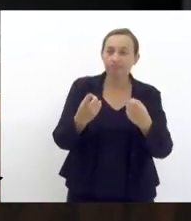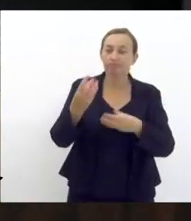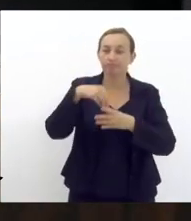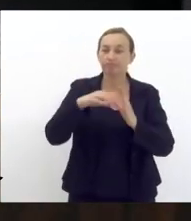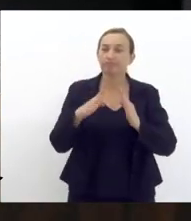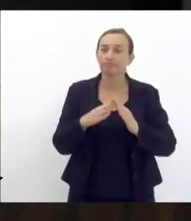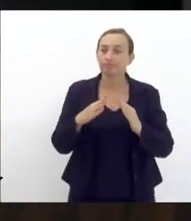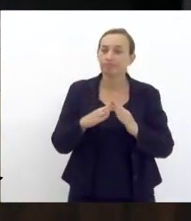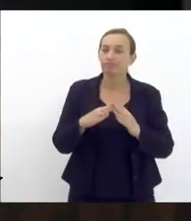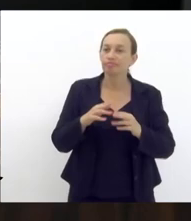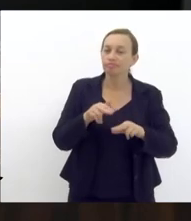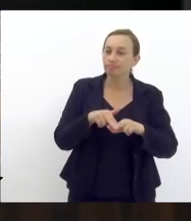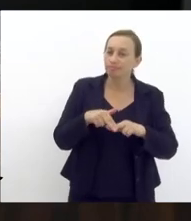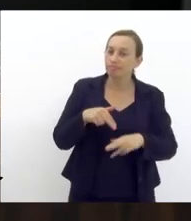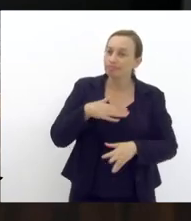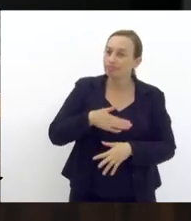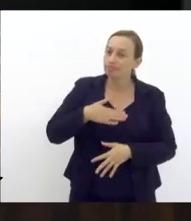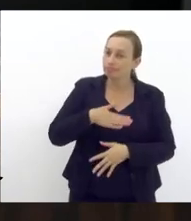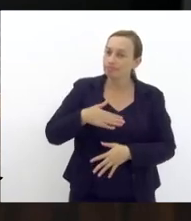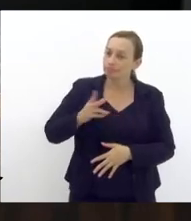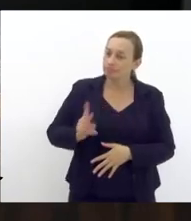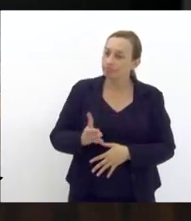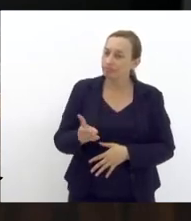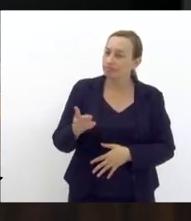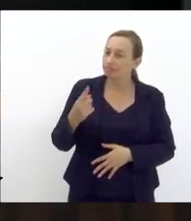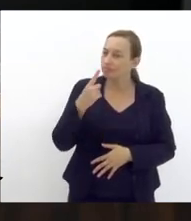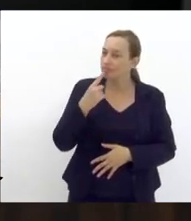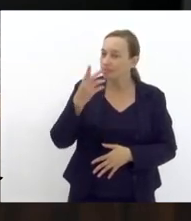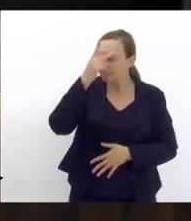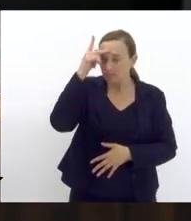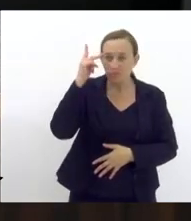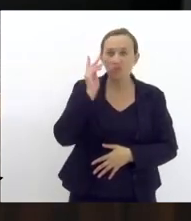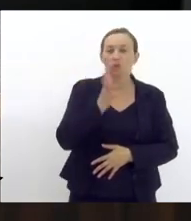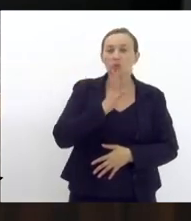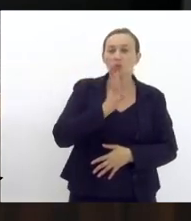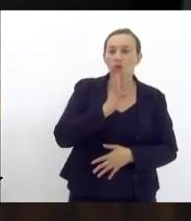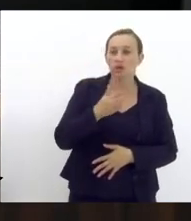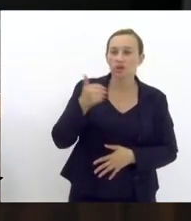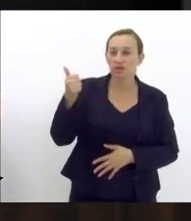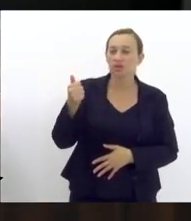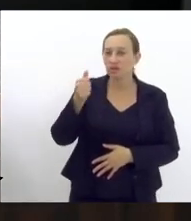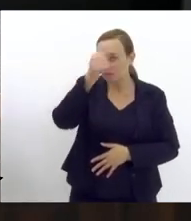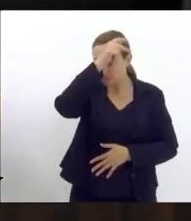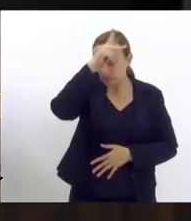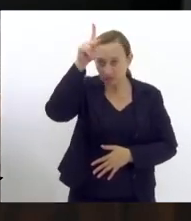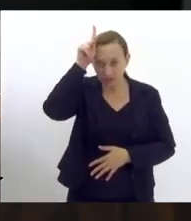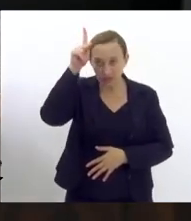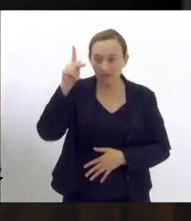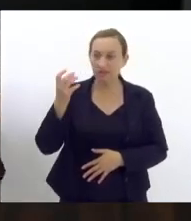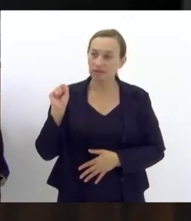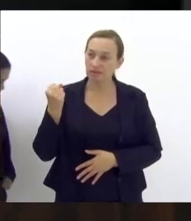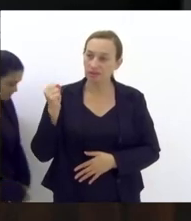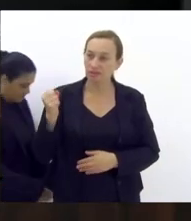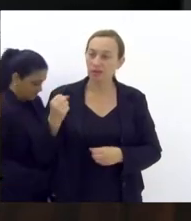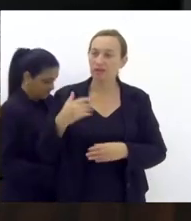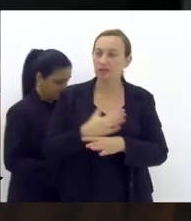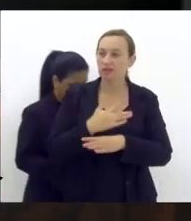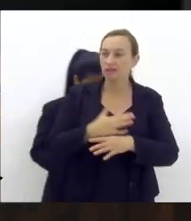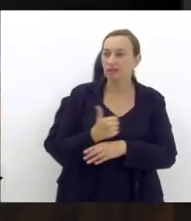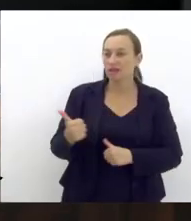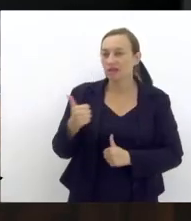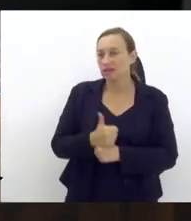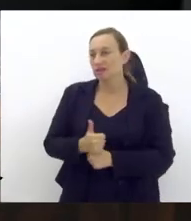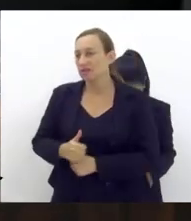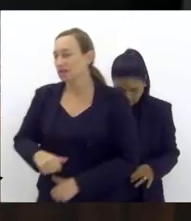entendeu Por isso que eu gosto de tentar sempre perto de pessoas que conhece pessoa que foi prefeita da cidade de Saquarema tem